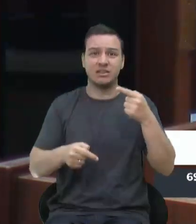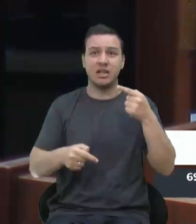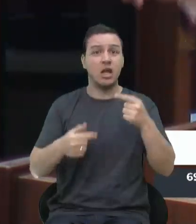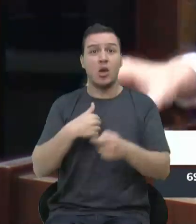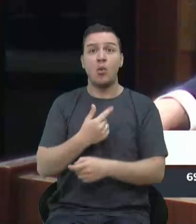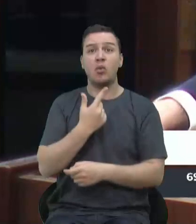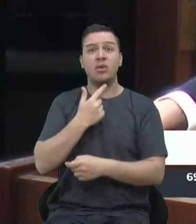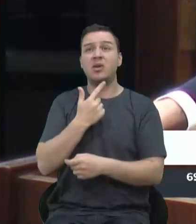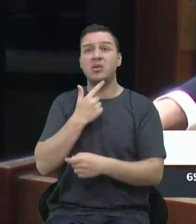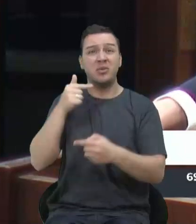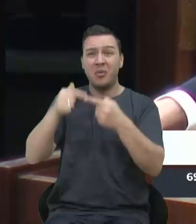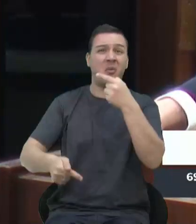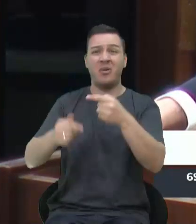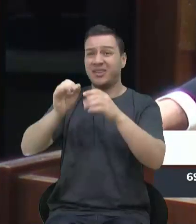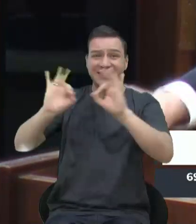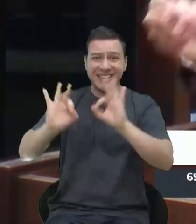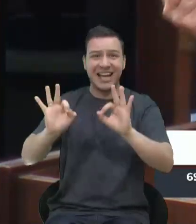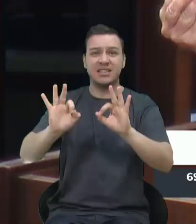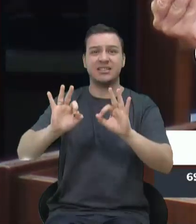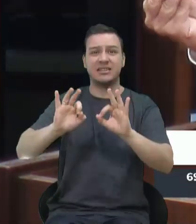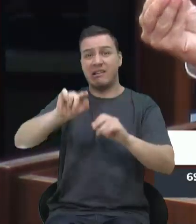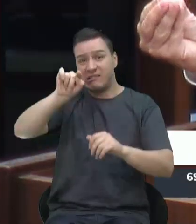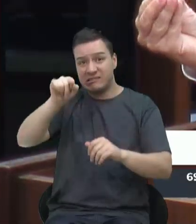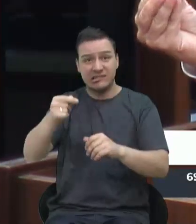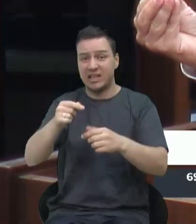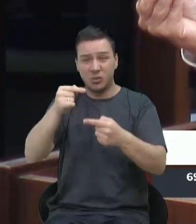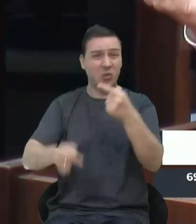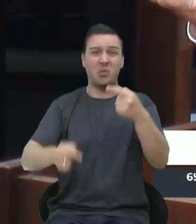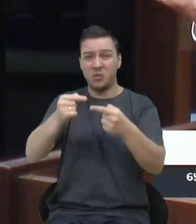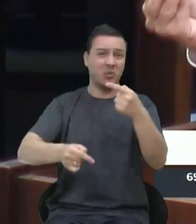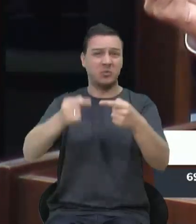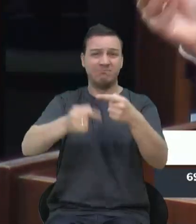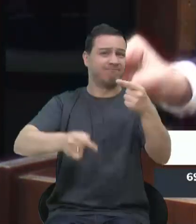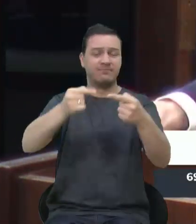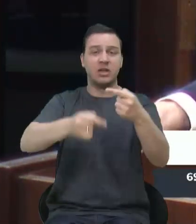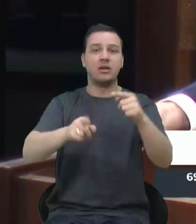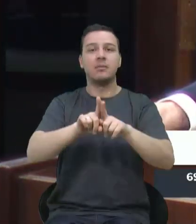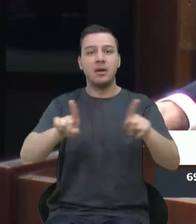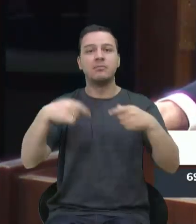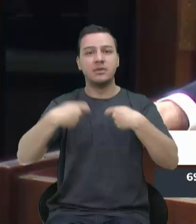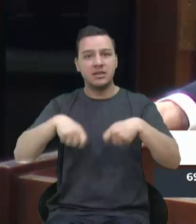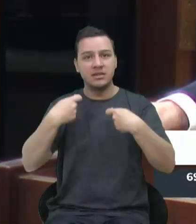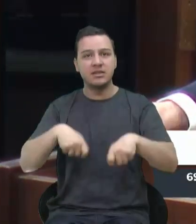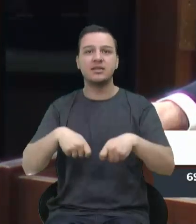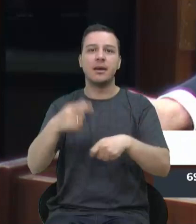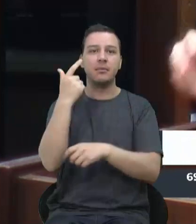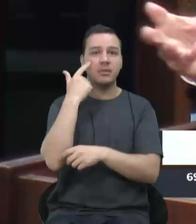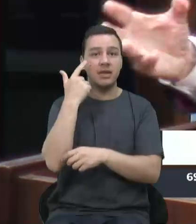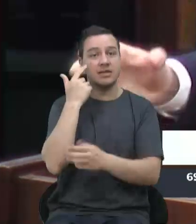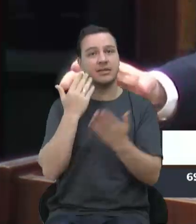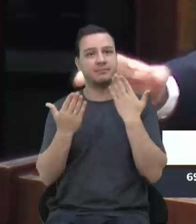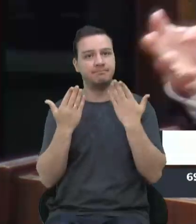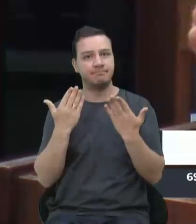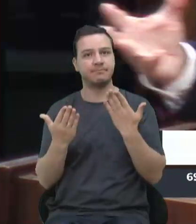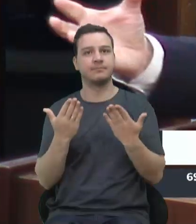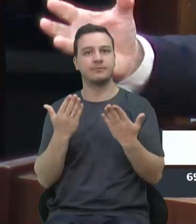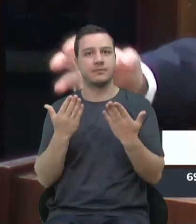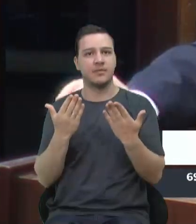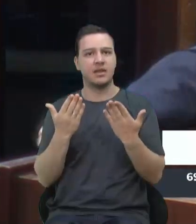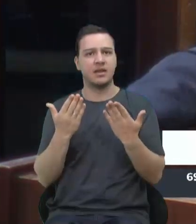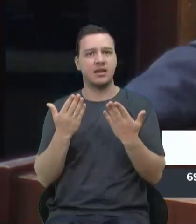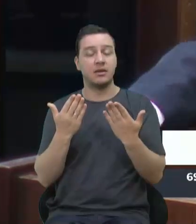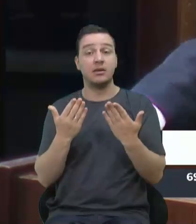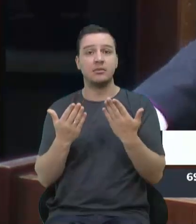com as vírgulas do que o senhor disse aqui, mas há de se fazer uma ponderação. E a ponderação não pode